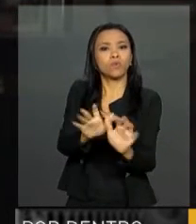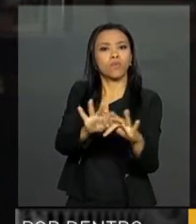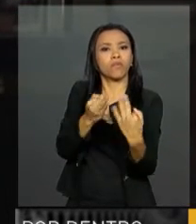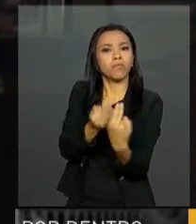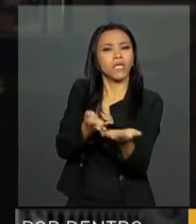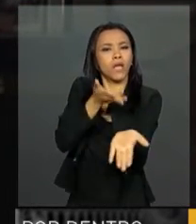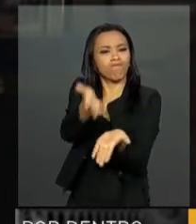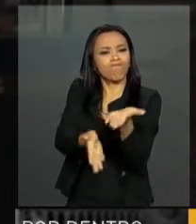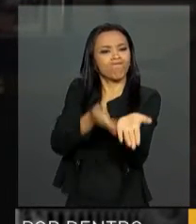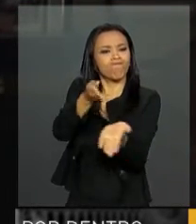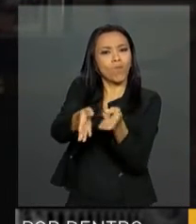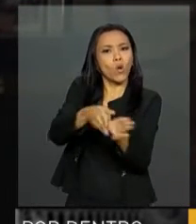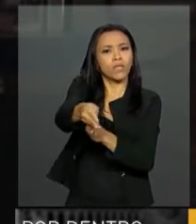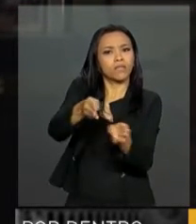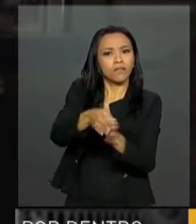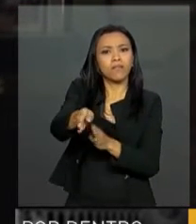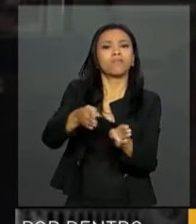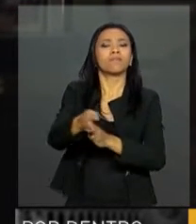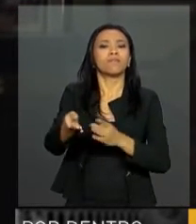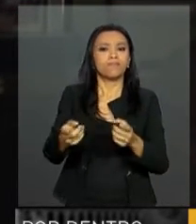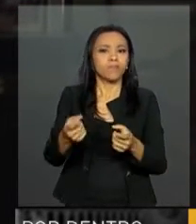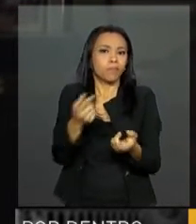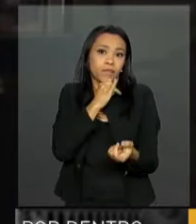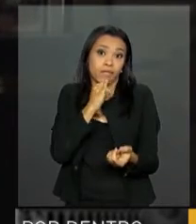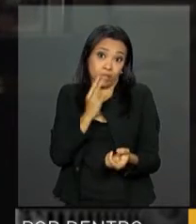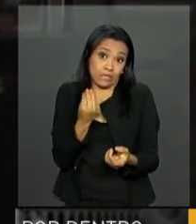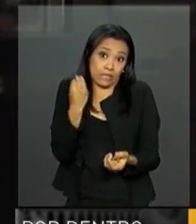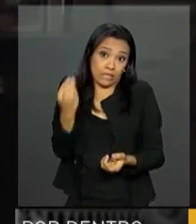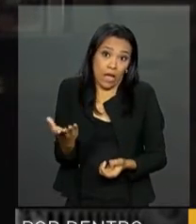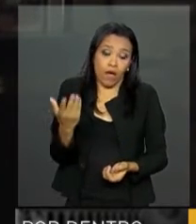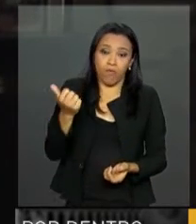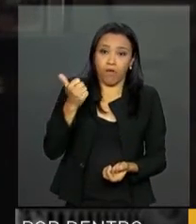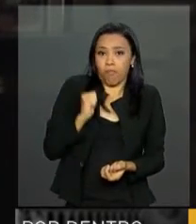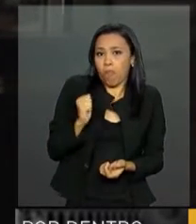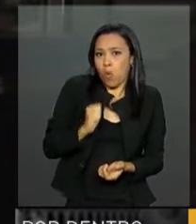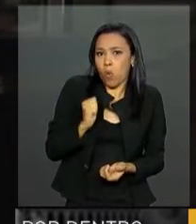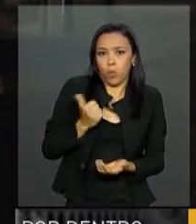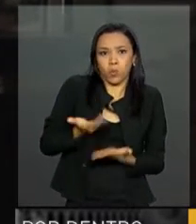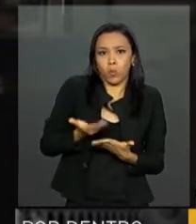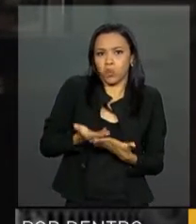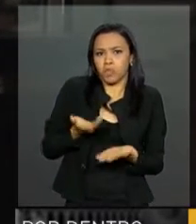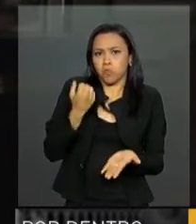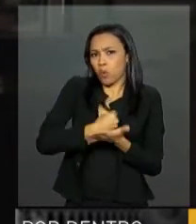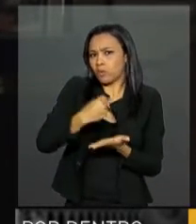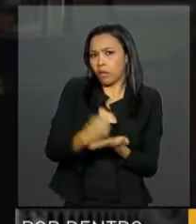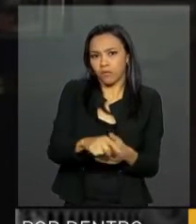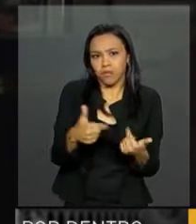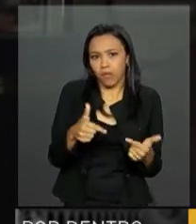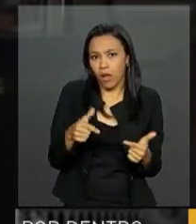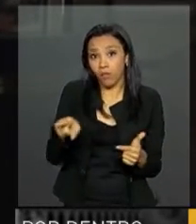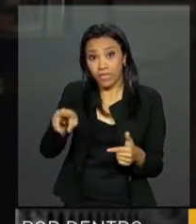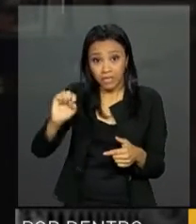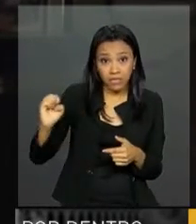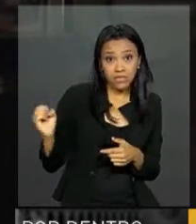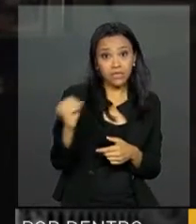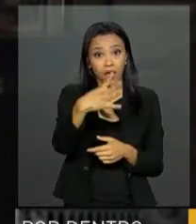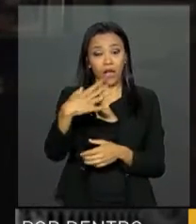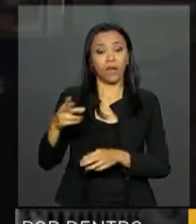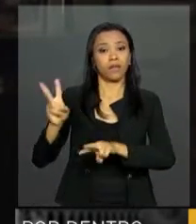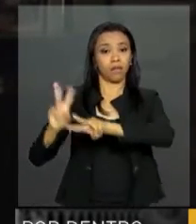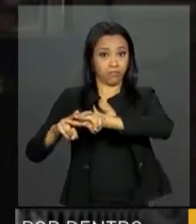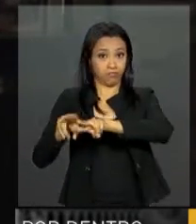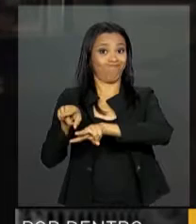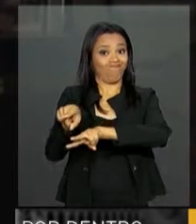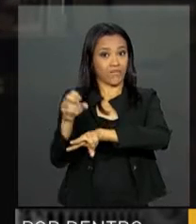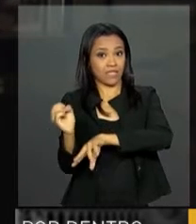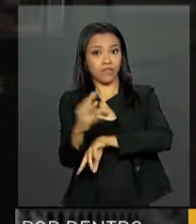vamos trabalhar com a oportunidade de dar uma bolsa, alguma oportunidade de trabalho para eles quando eles saem das FEBEMs,